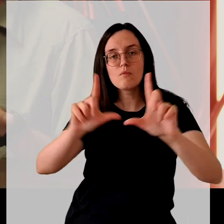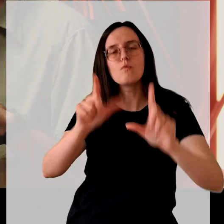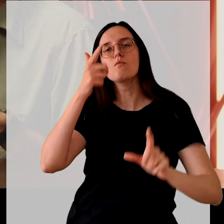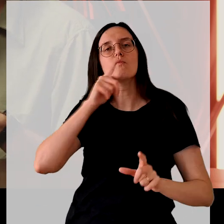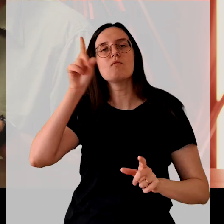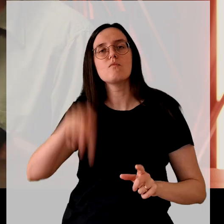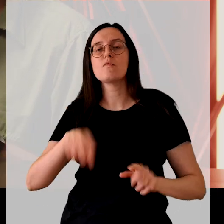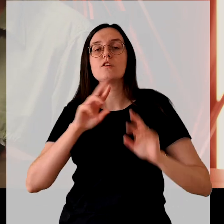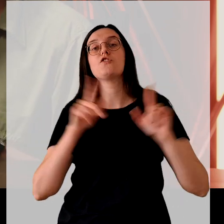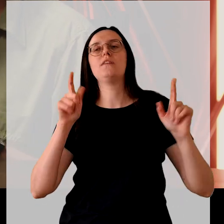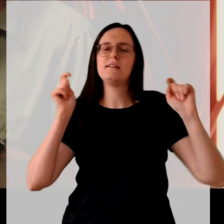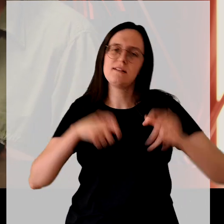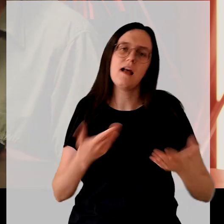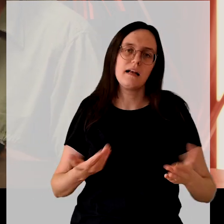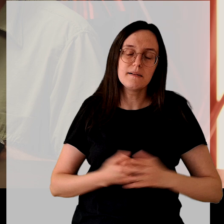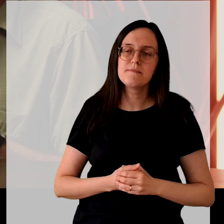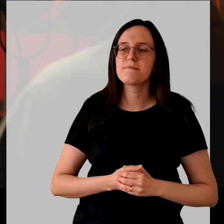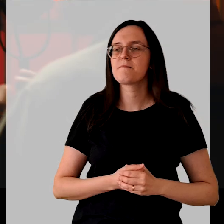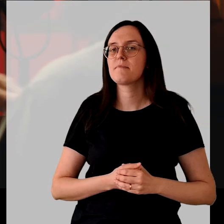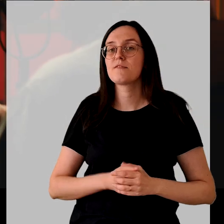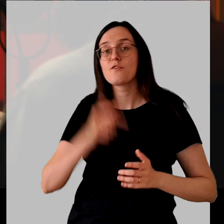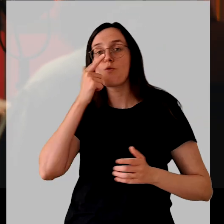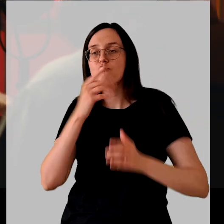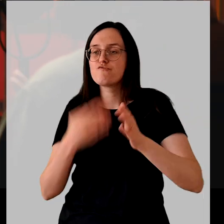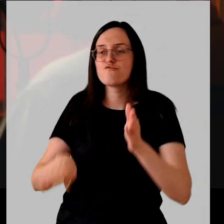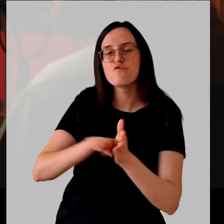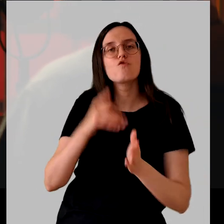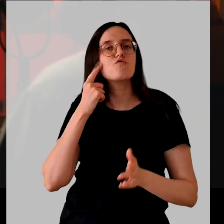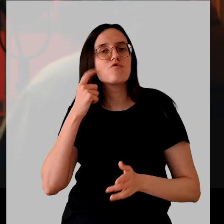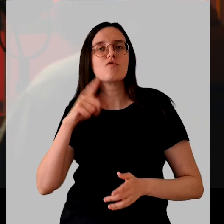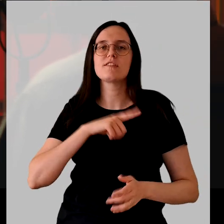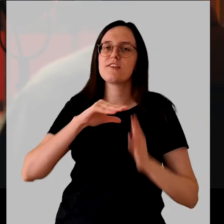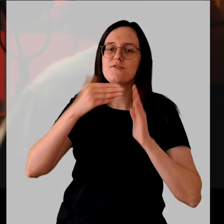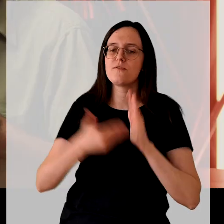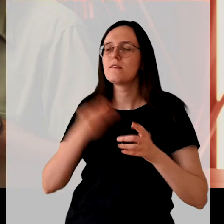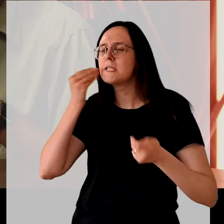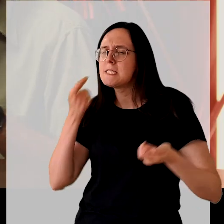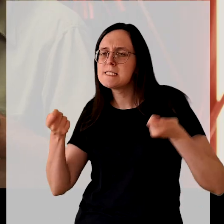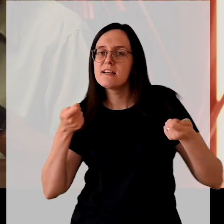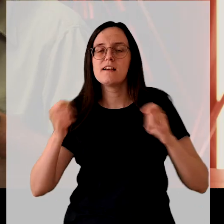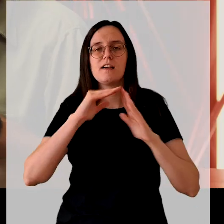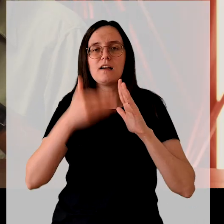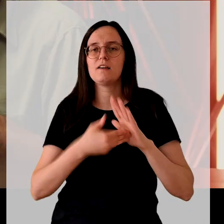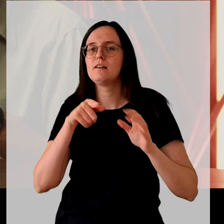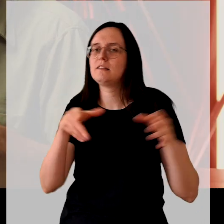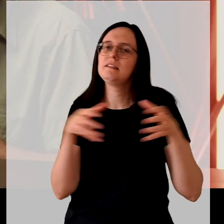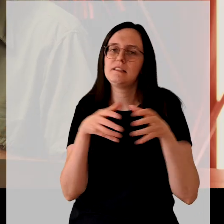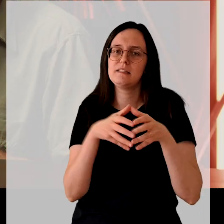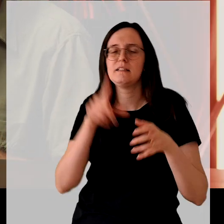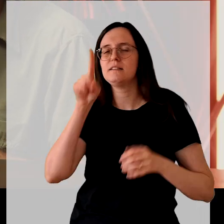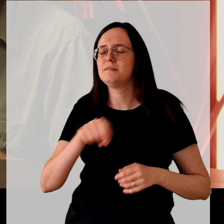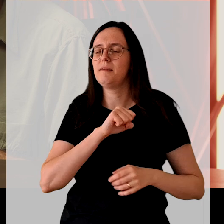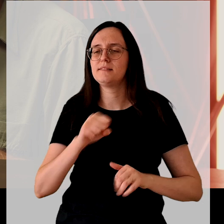fechado, faço uma luzinha diferente aqui. Você chega com o seu microfone aqui e você tem o som. Então, negociar essas coisas com a